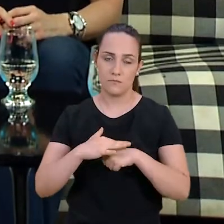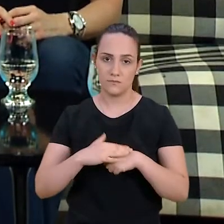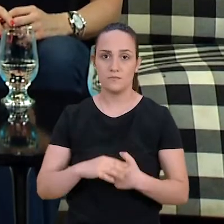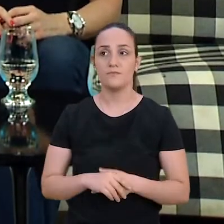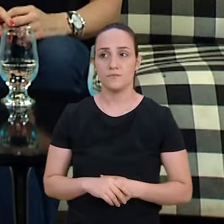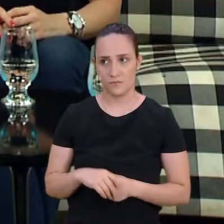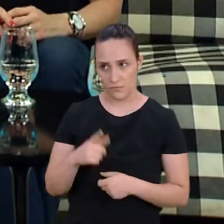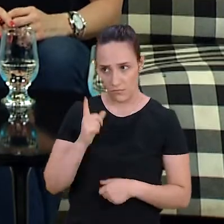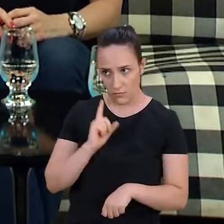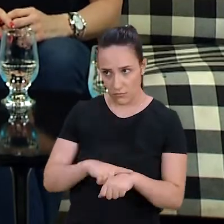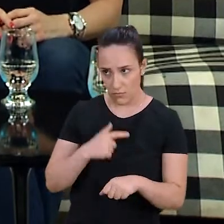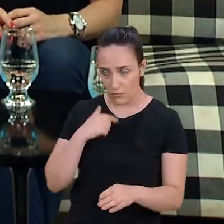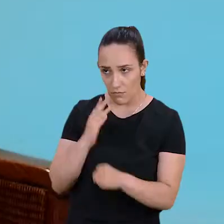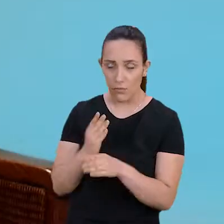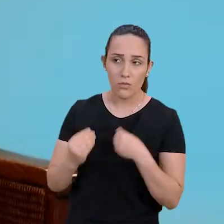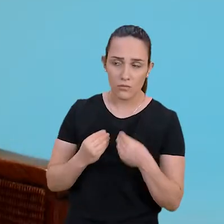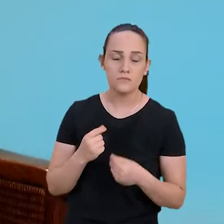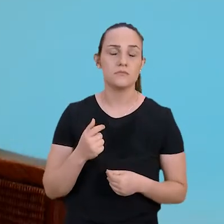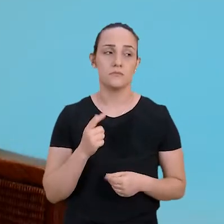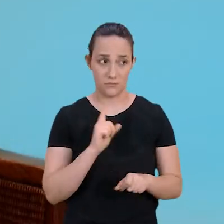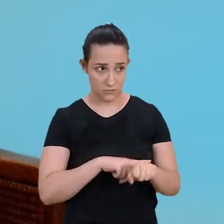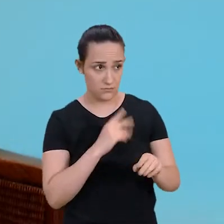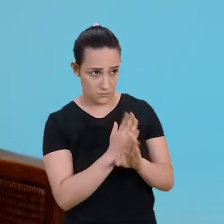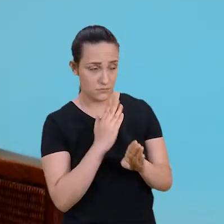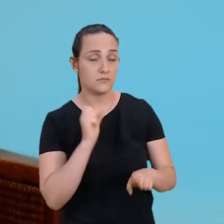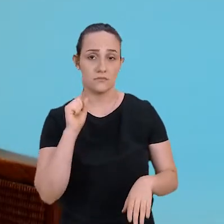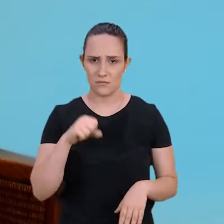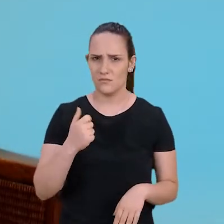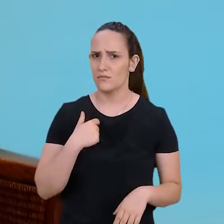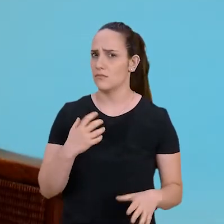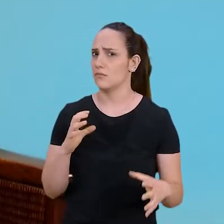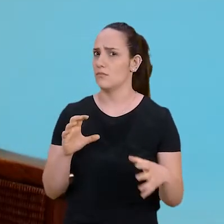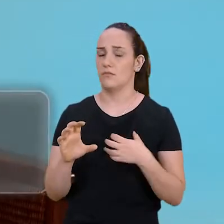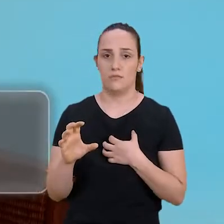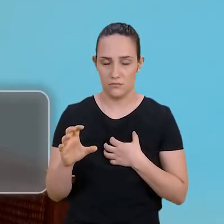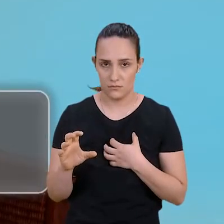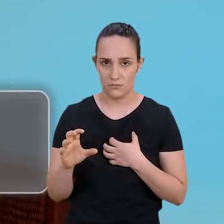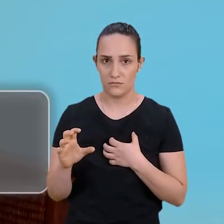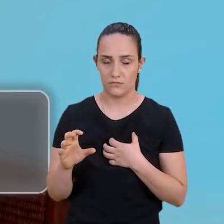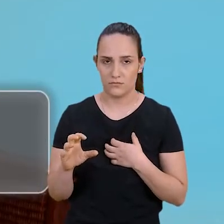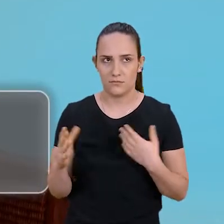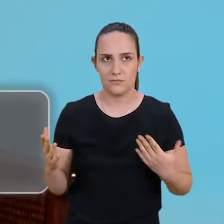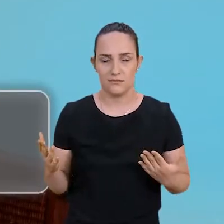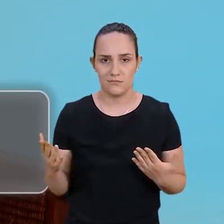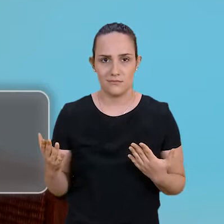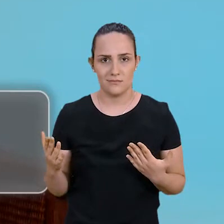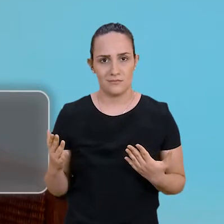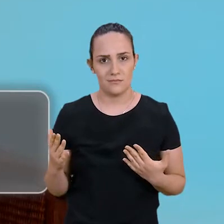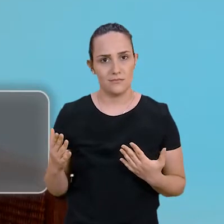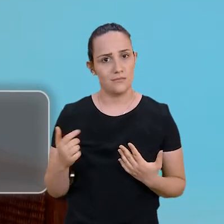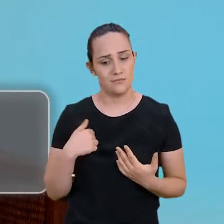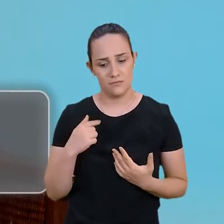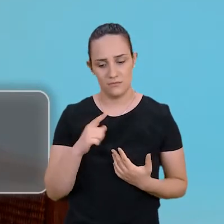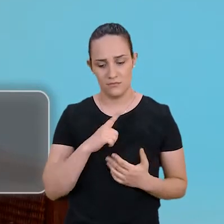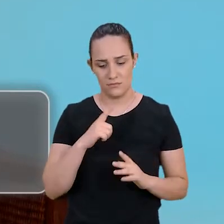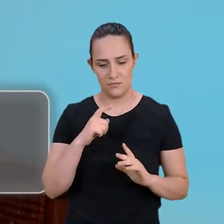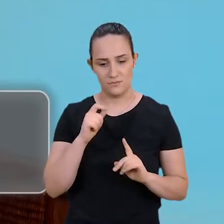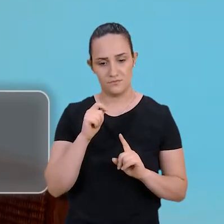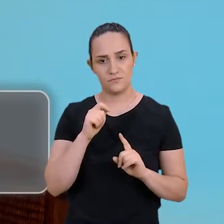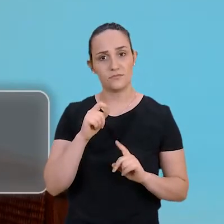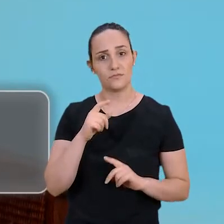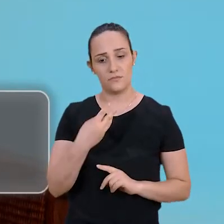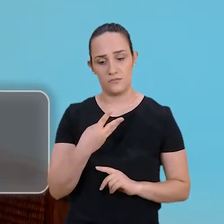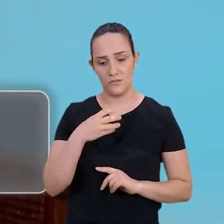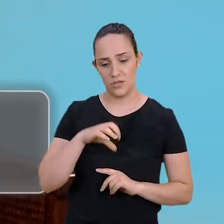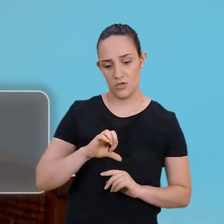eu descobri? Isso. Foi um choque, né? Que nem a Rosana está falando. Foi um choque porque eu já estava com 39 semanas para